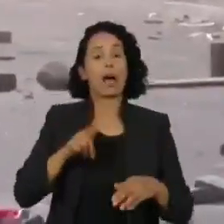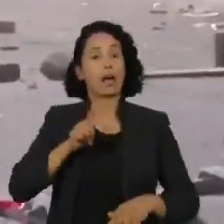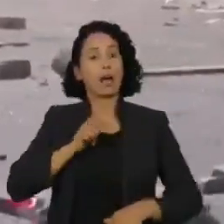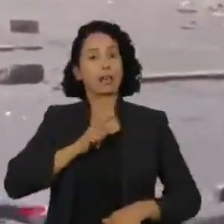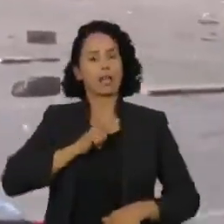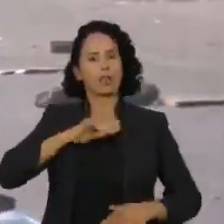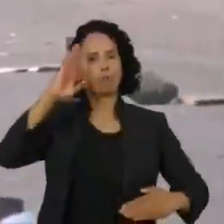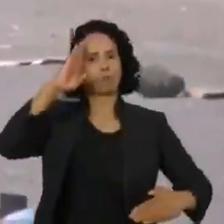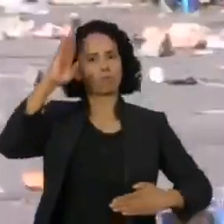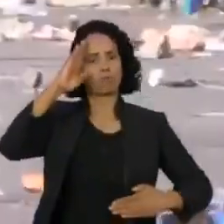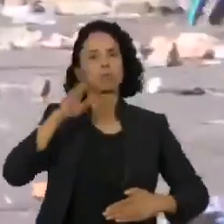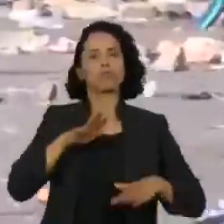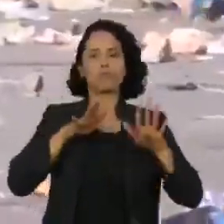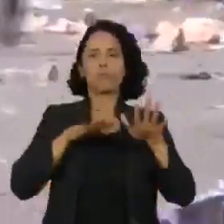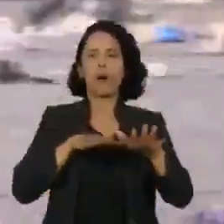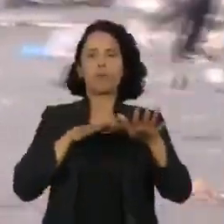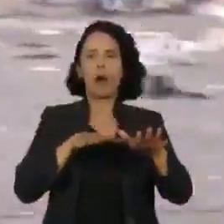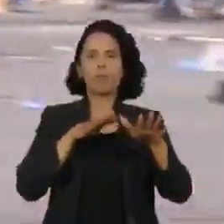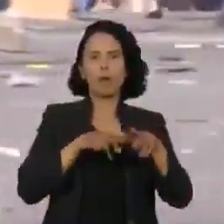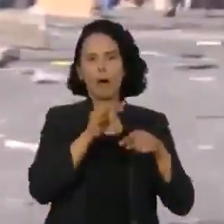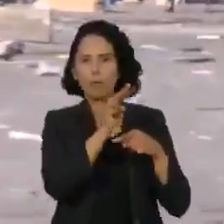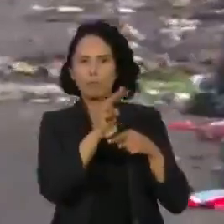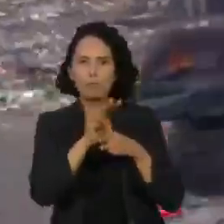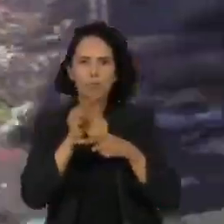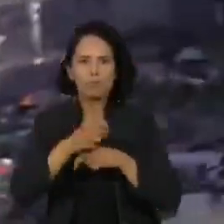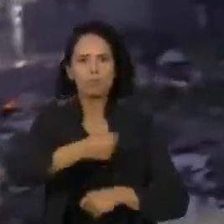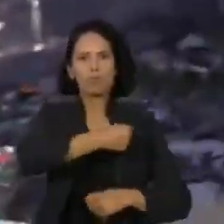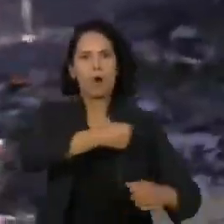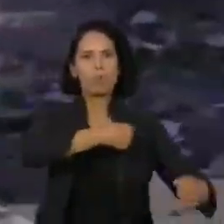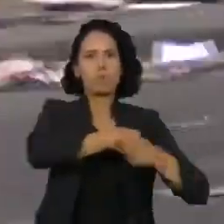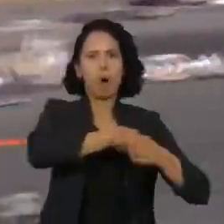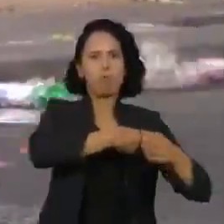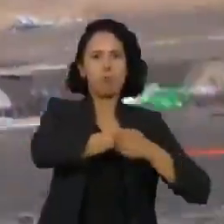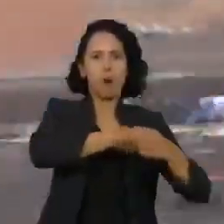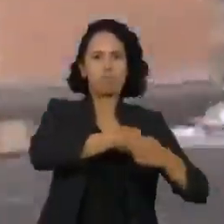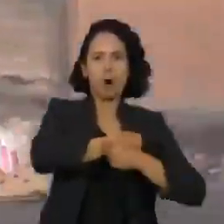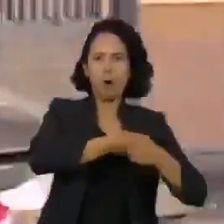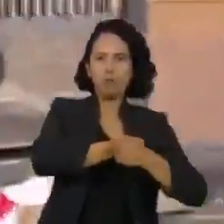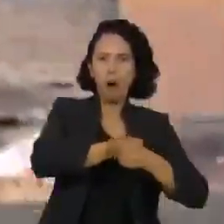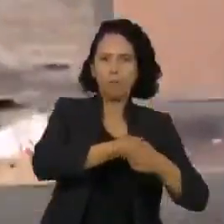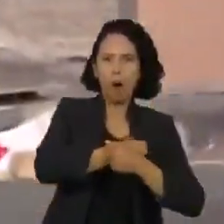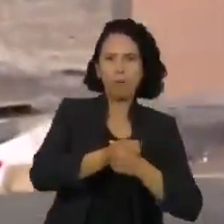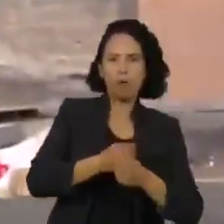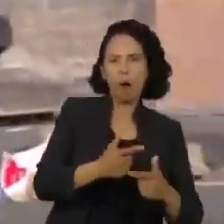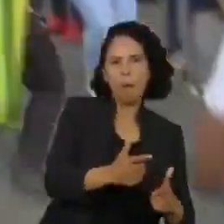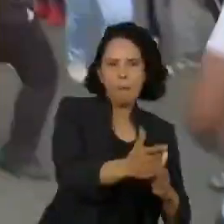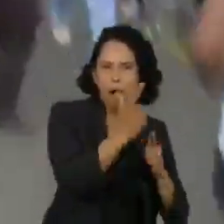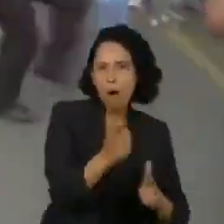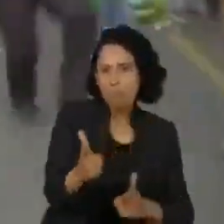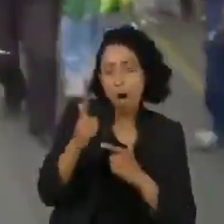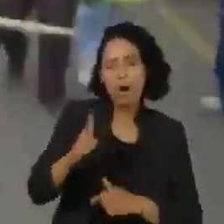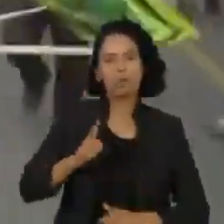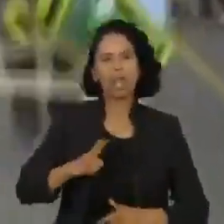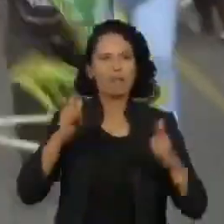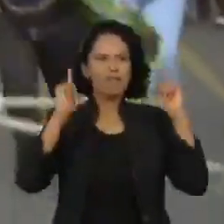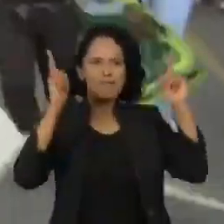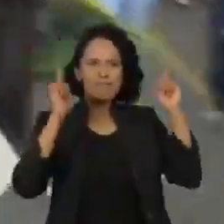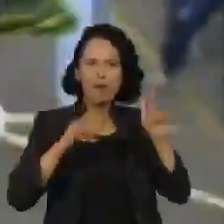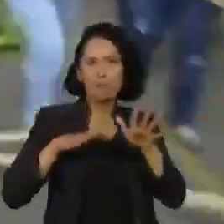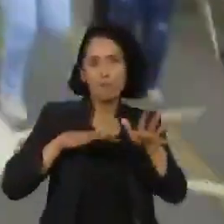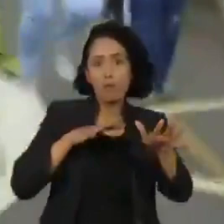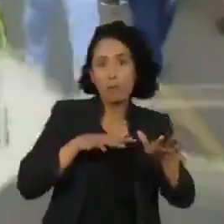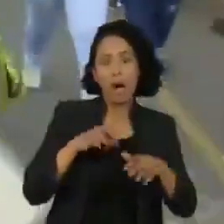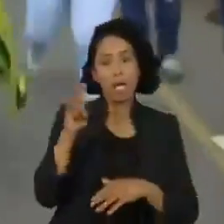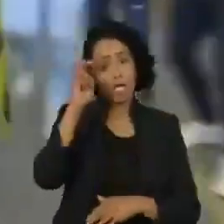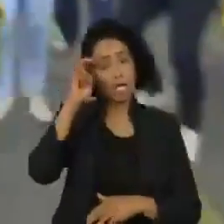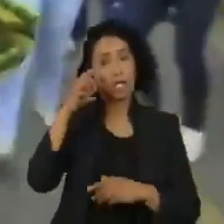para reprimir a ação. Os manifestantes reclamam da truculência dos militares. Os protestos começaram na quinta-feira passada contra